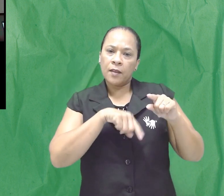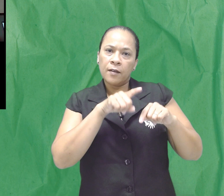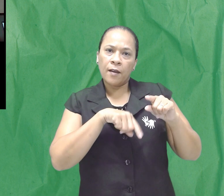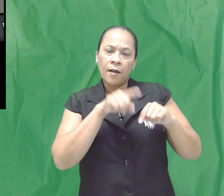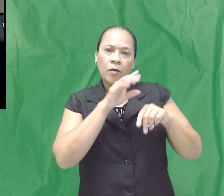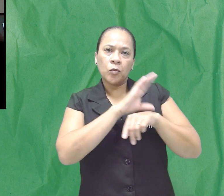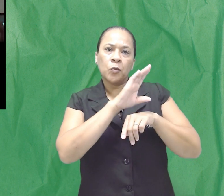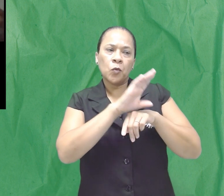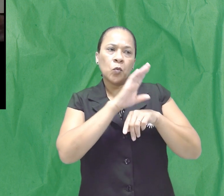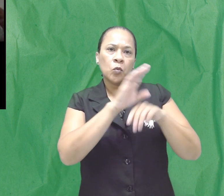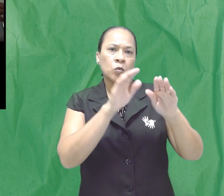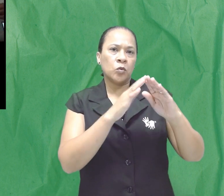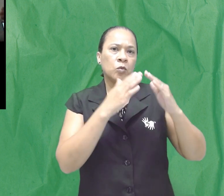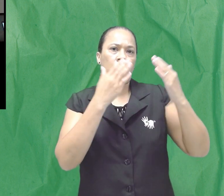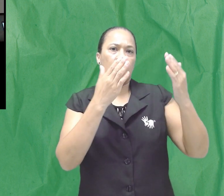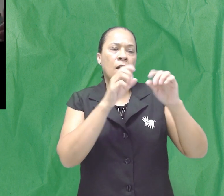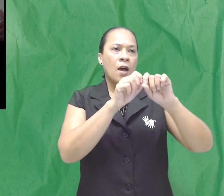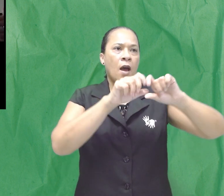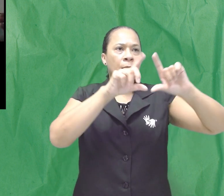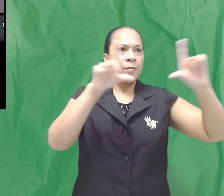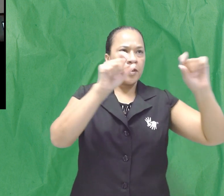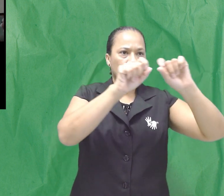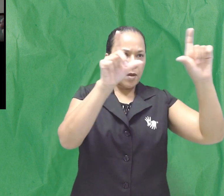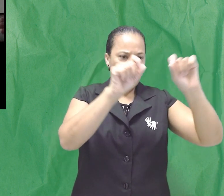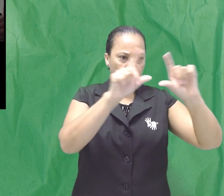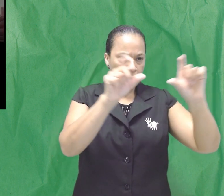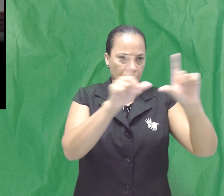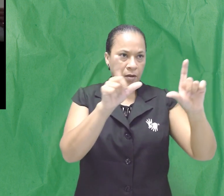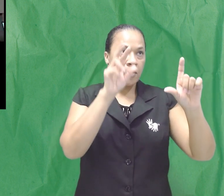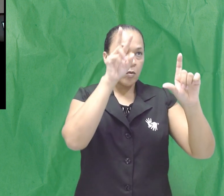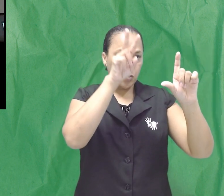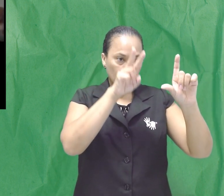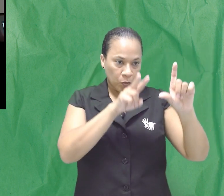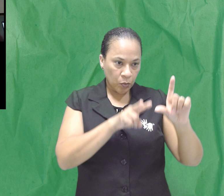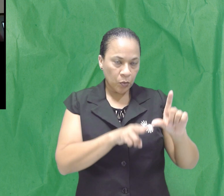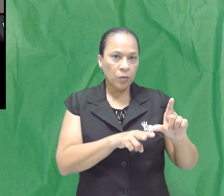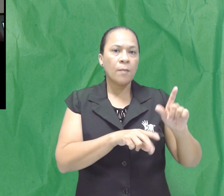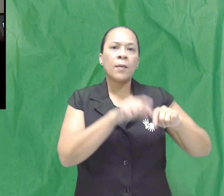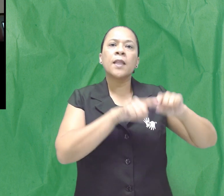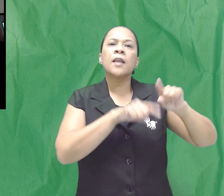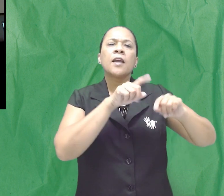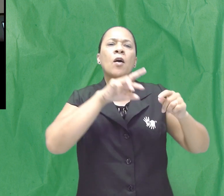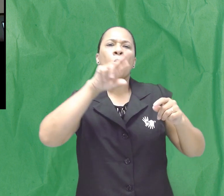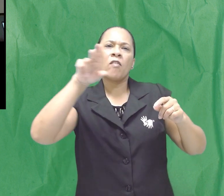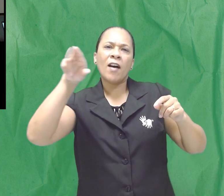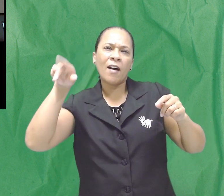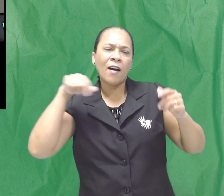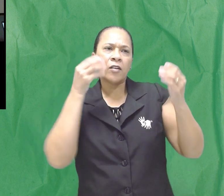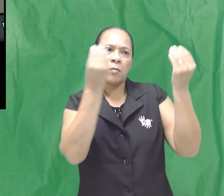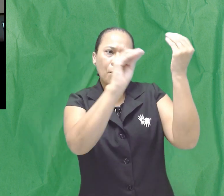né, do curso, vocês vão ver que lá vão ser apresentados outros equipamentos, né, com as